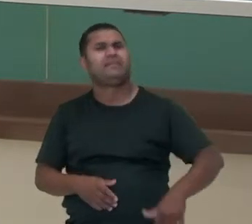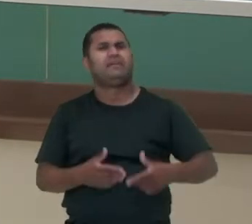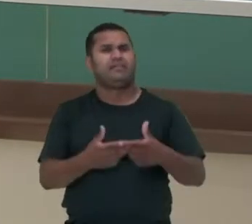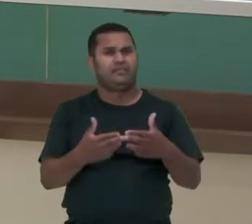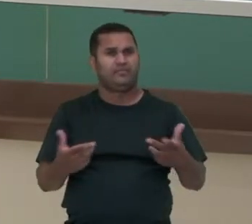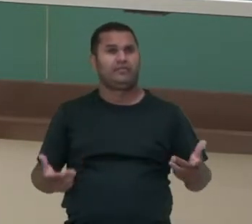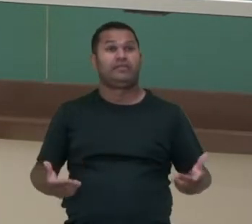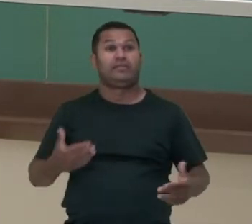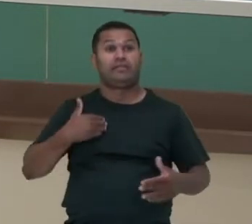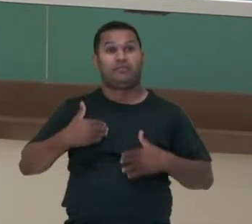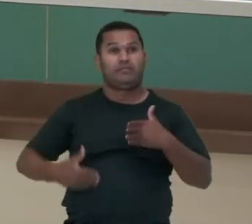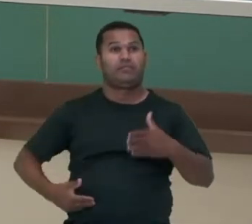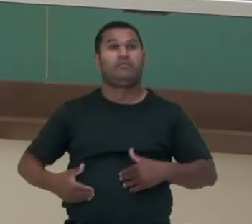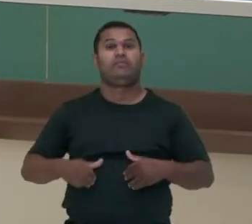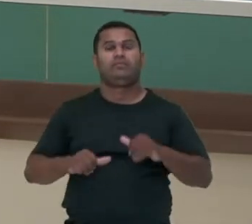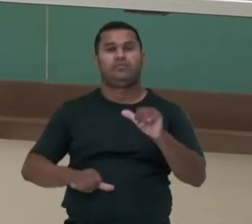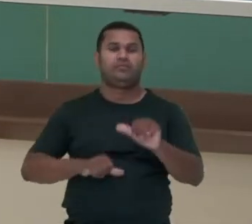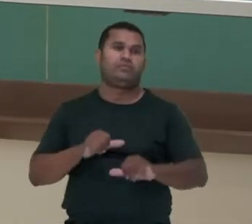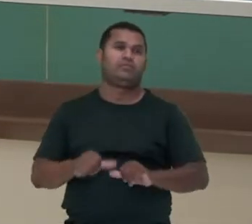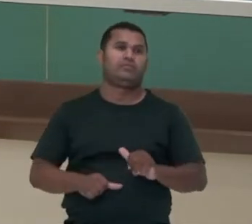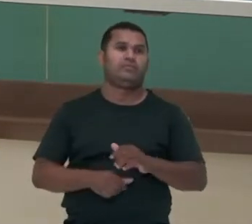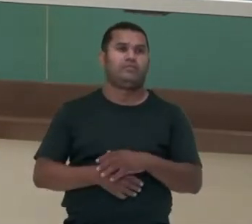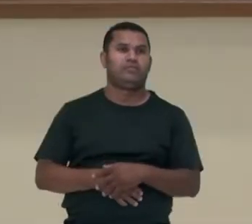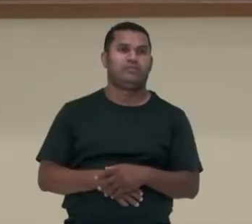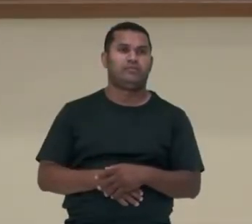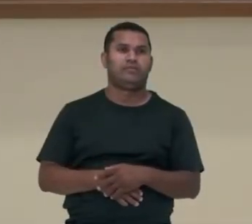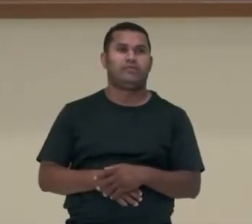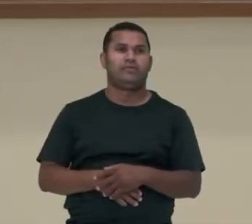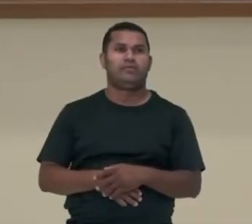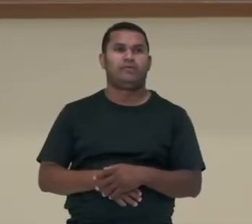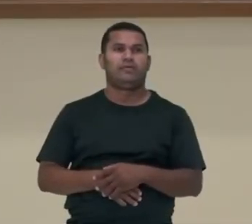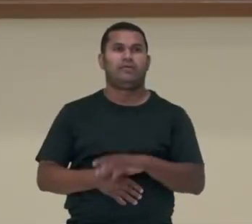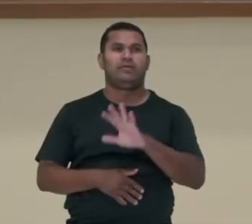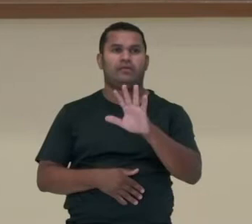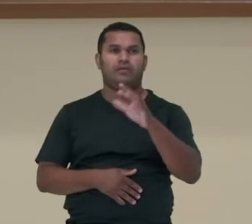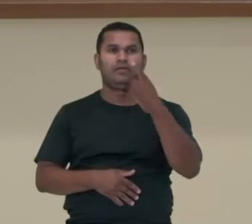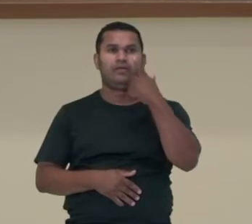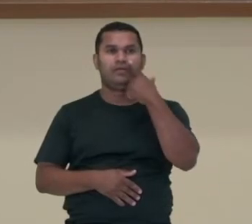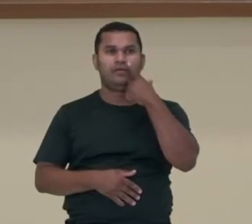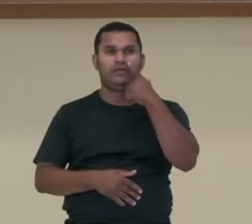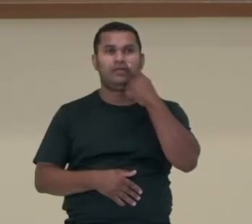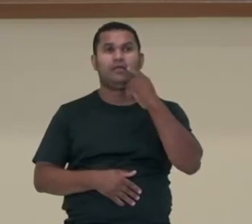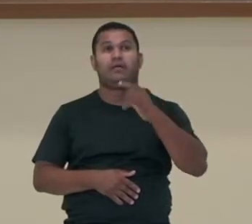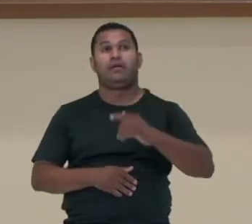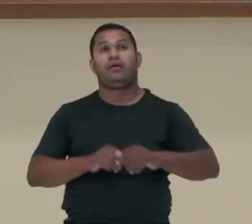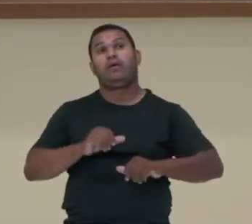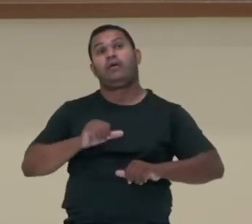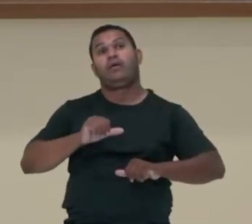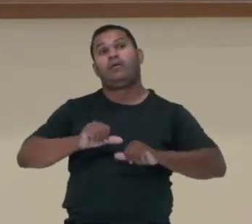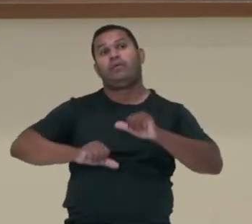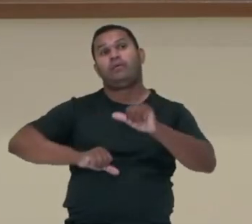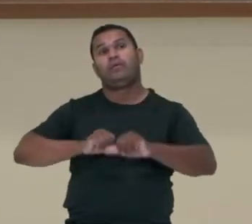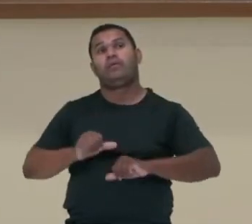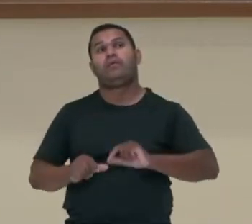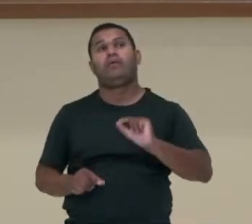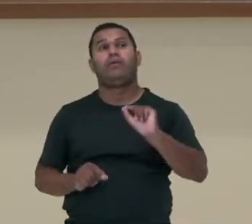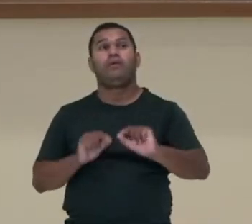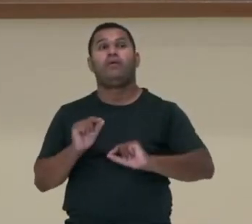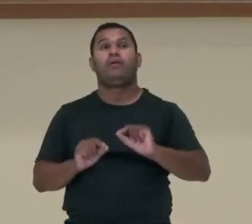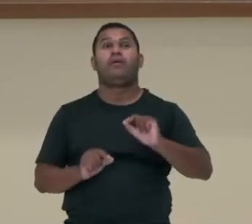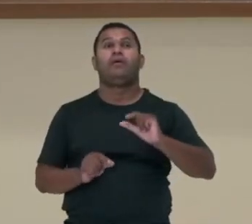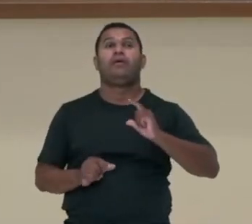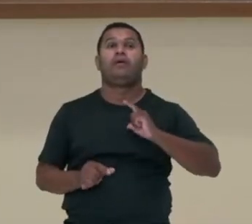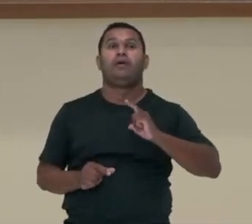acrescentar nessa questão, beleza? Então vamos falar de erros no processo epigenético, né? O que pode acontecer e que